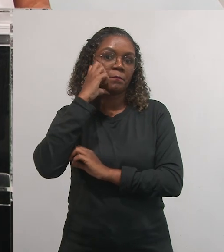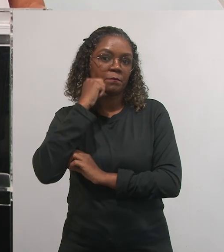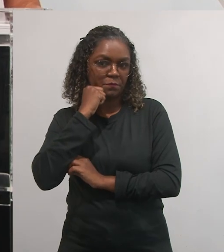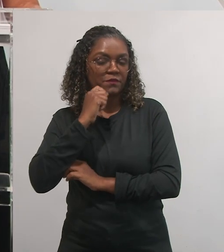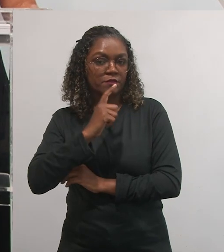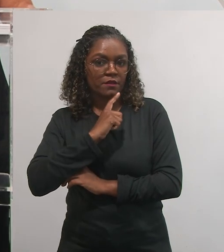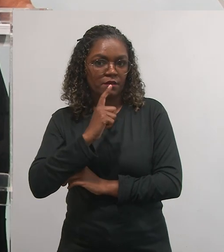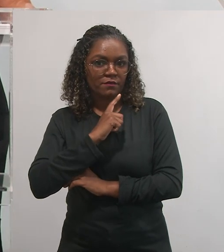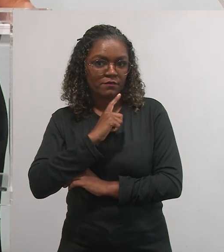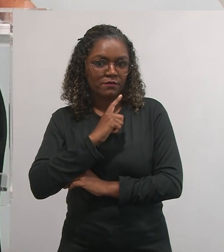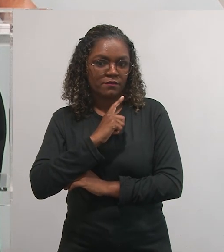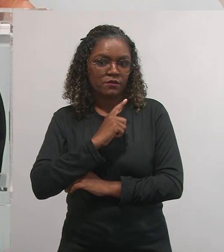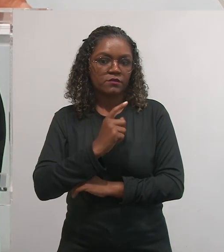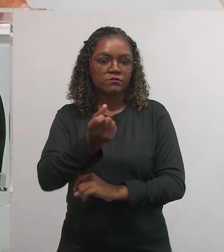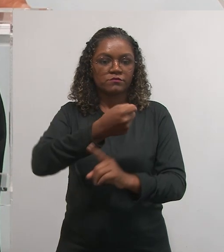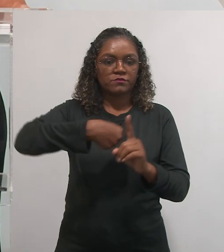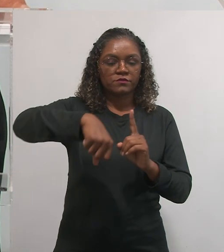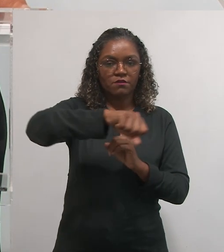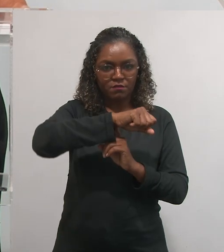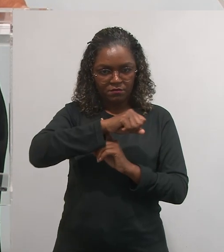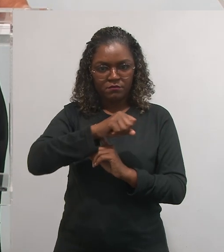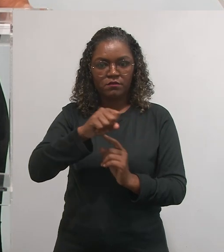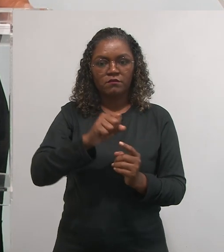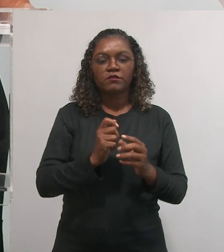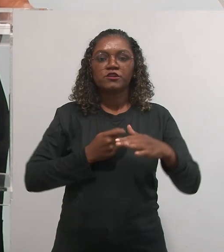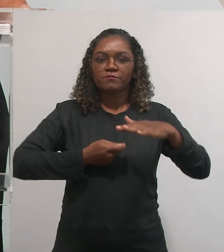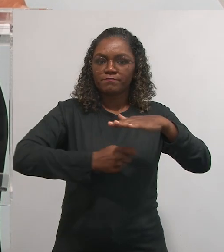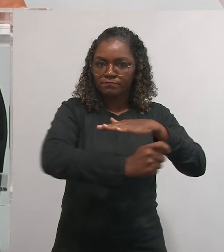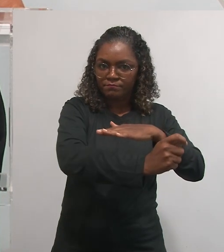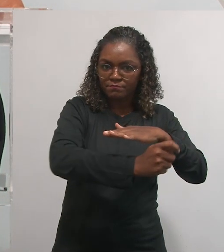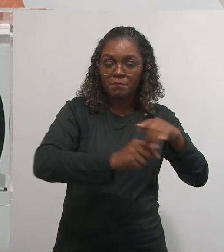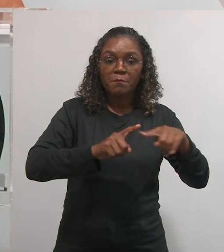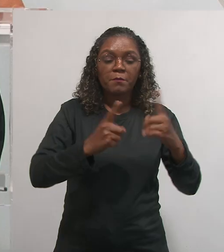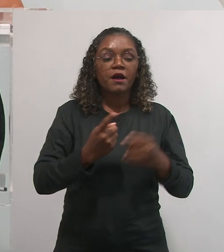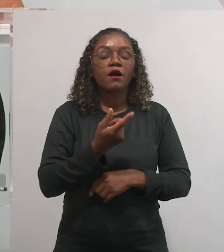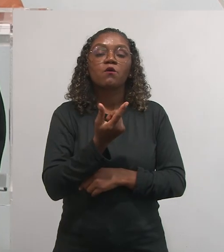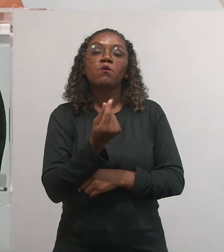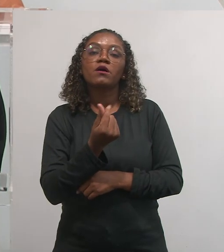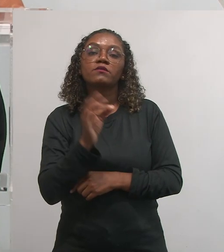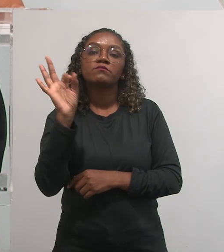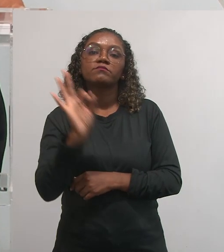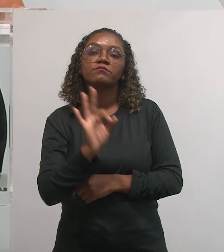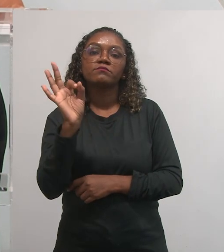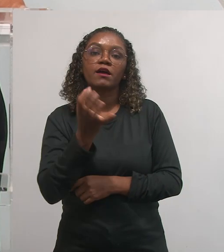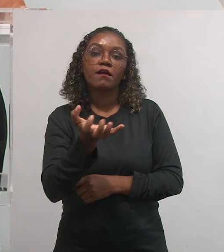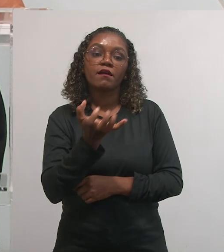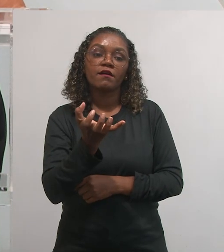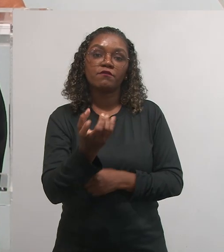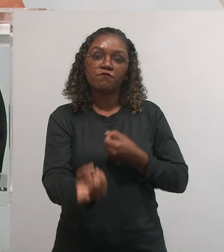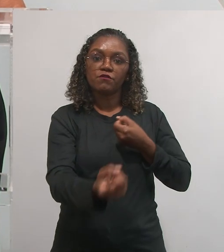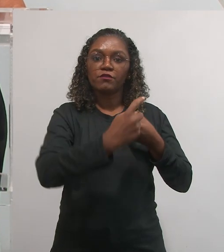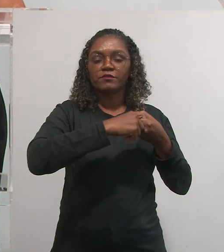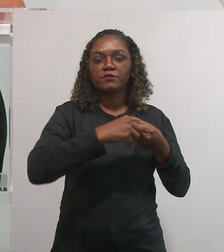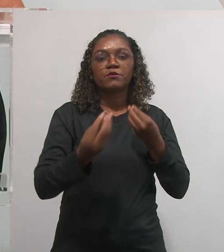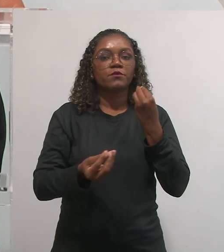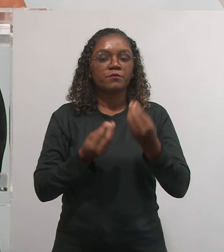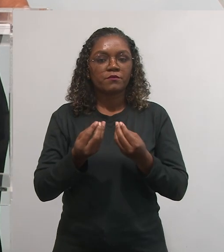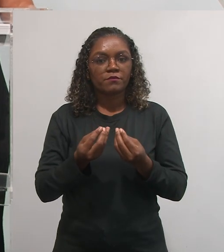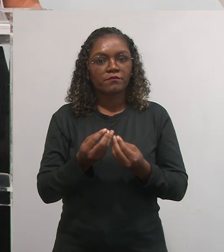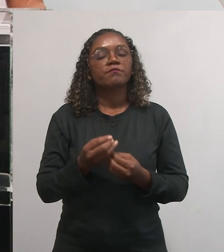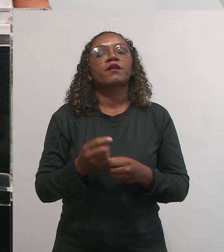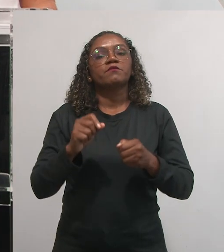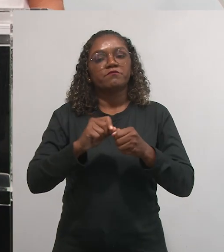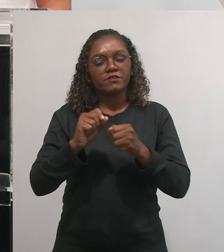nessa minha padaria Quantos por cento eu quero de remuneração desse capital próprio vou lá e calculo esse